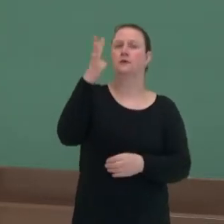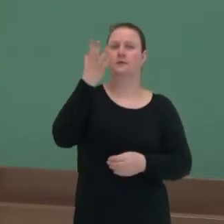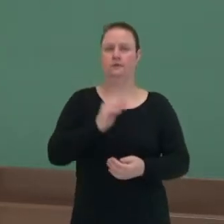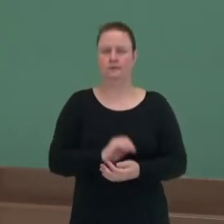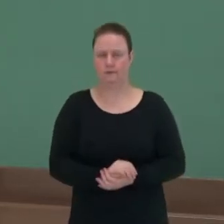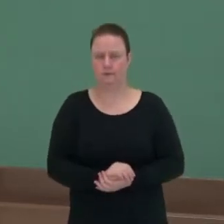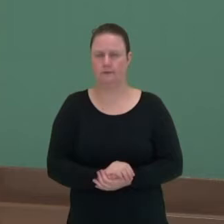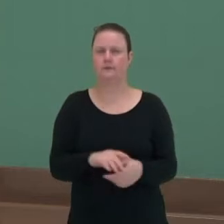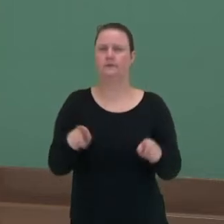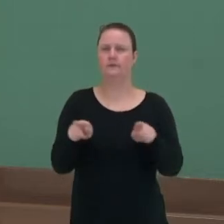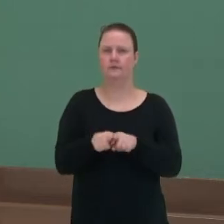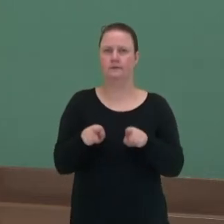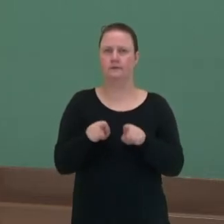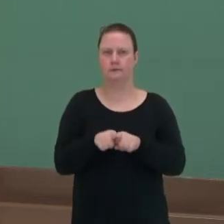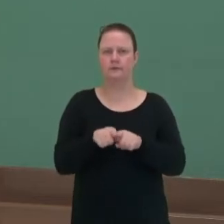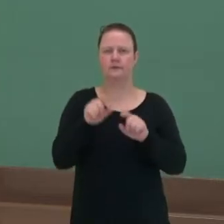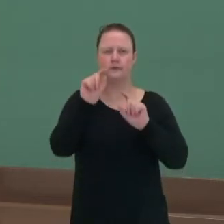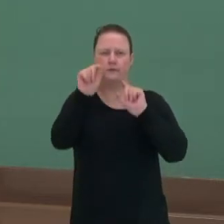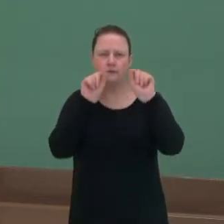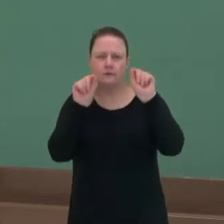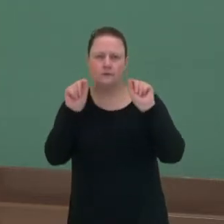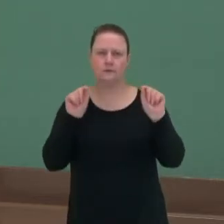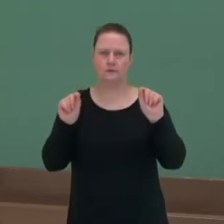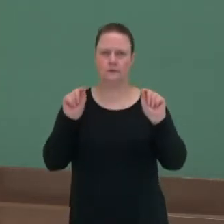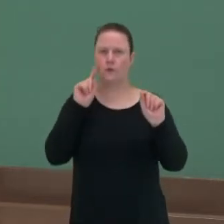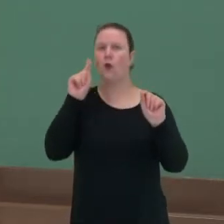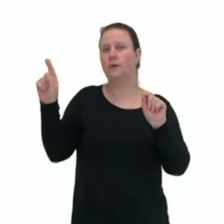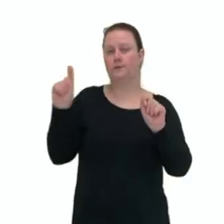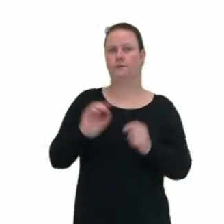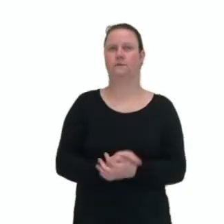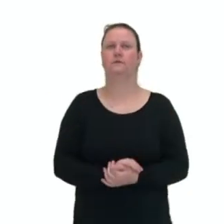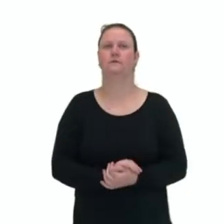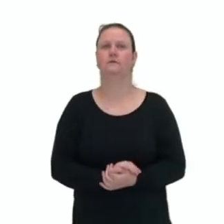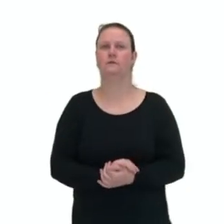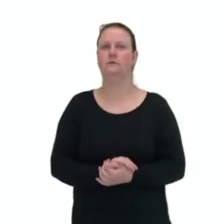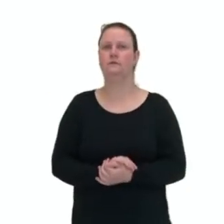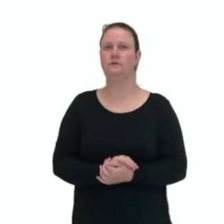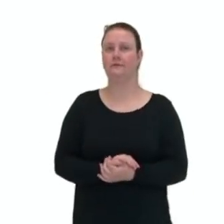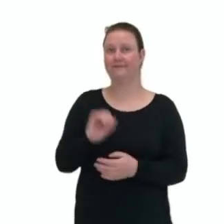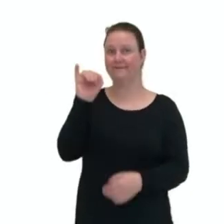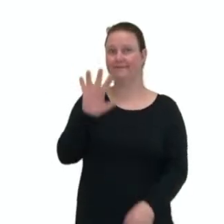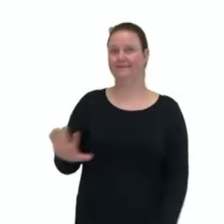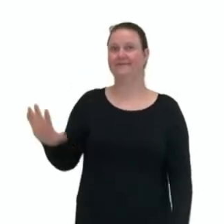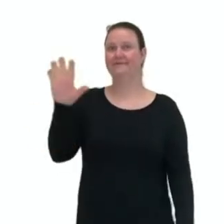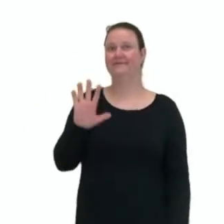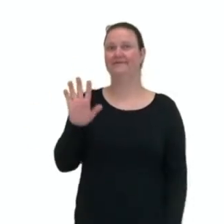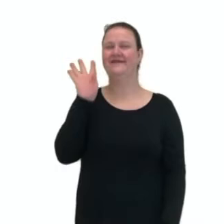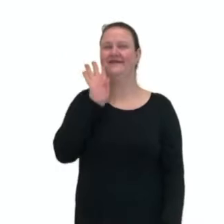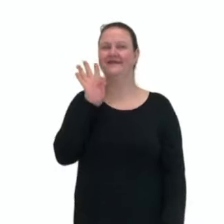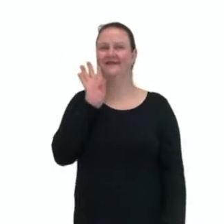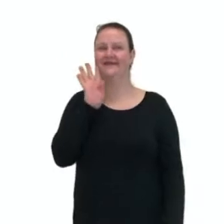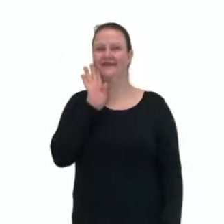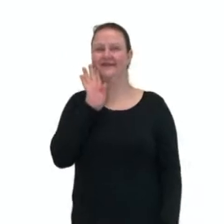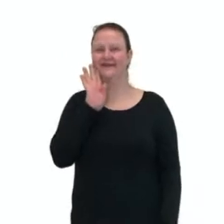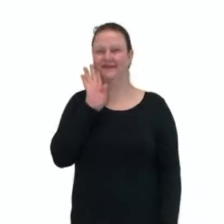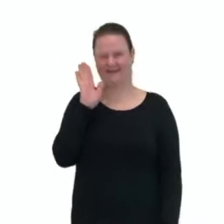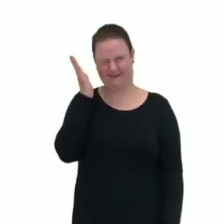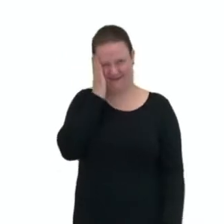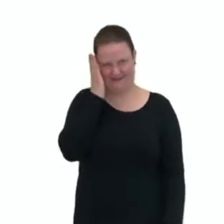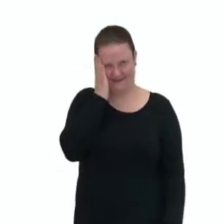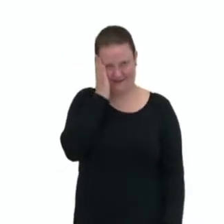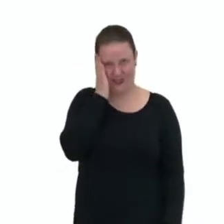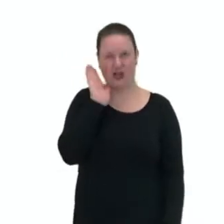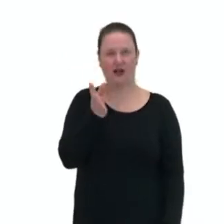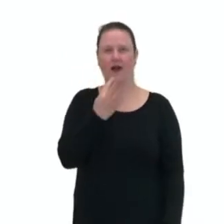funcionam e até as suas partes. E para isso, eu trago para você essa imagem. Olha que legal! Você reconhece